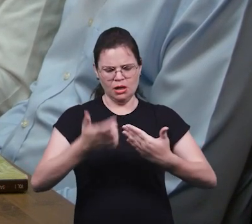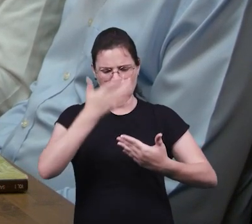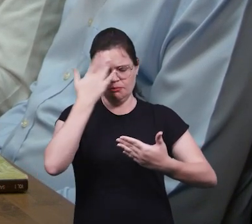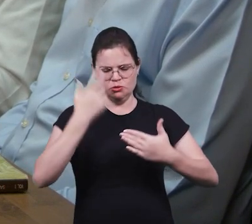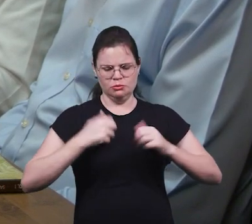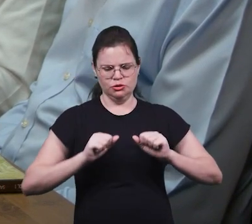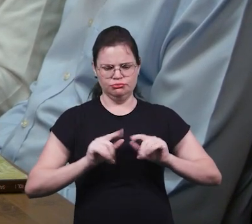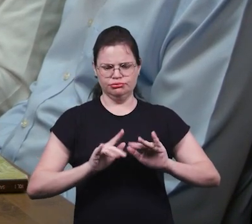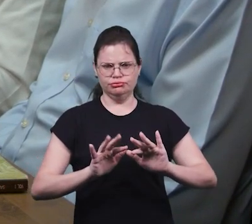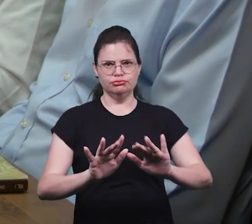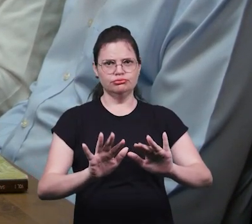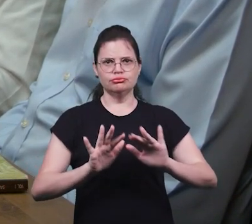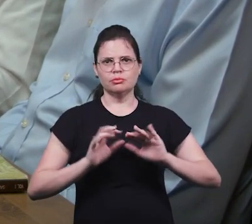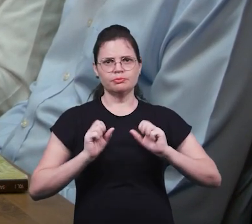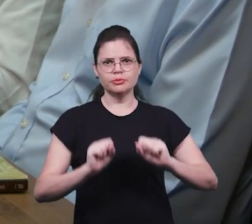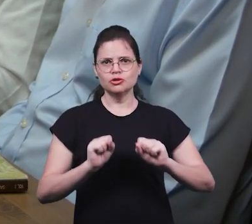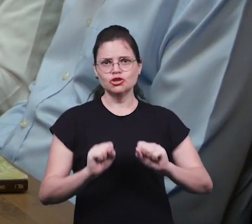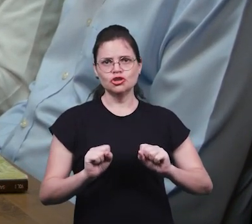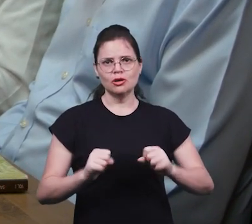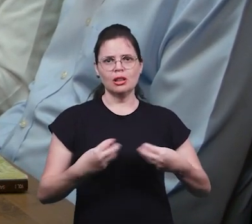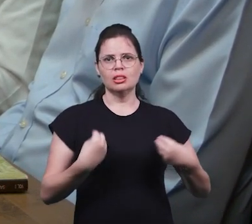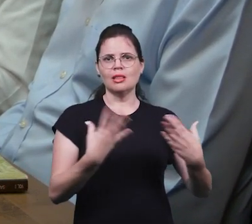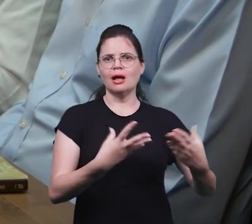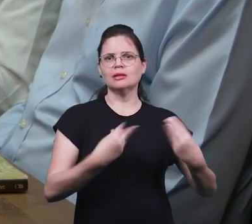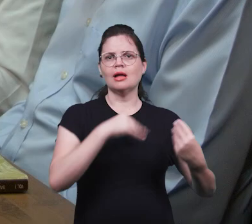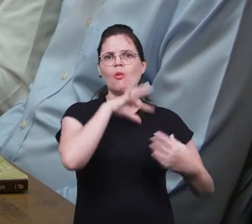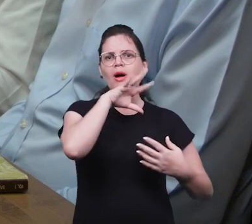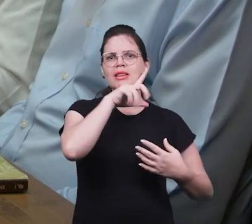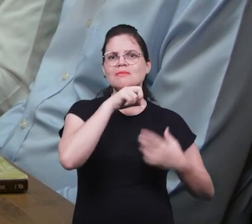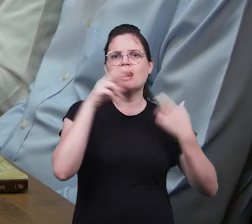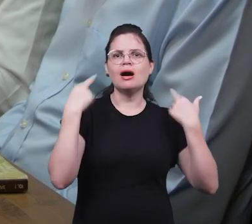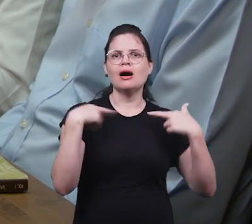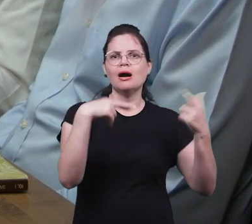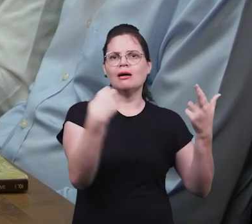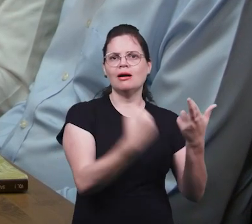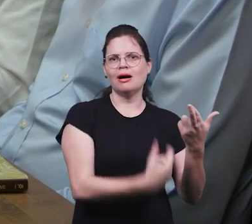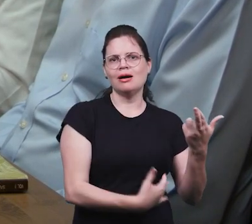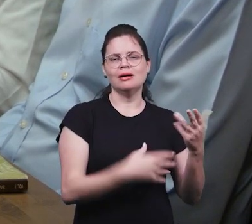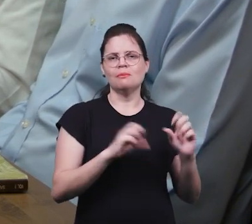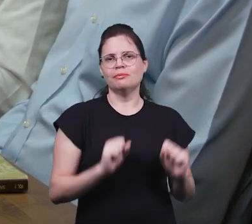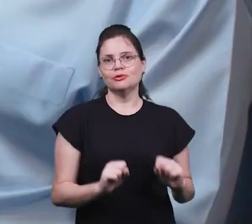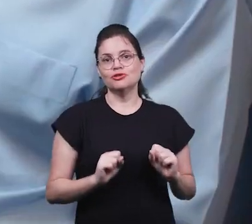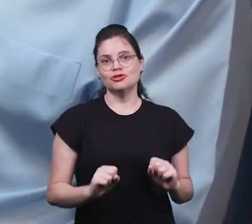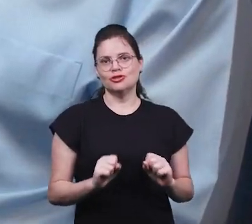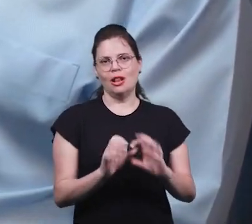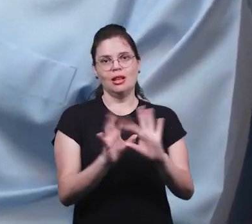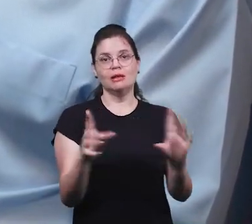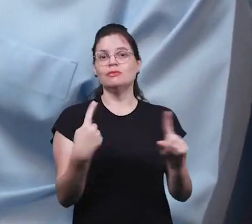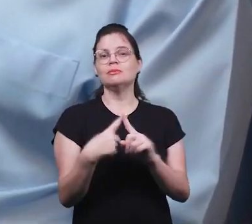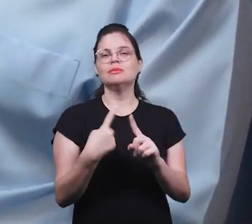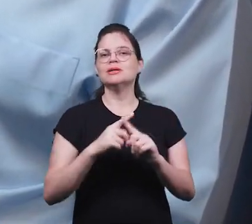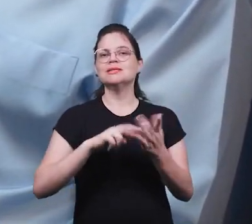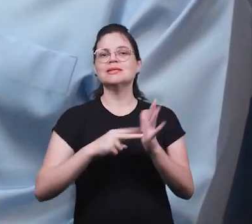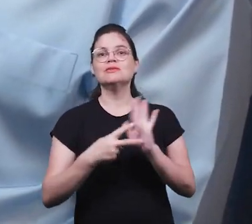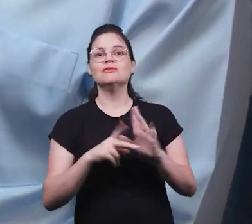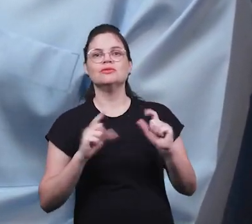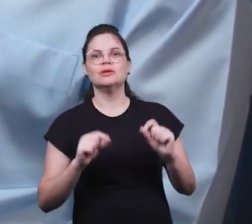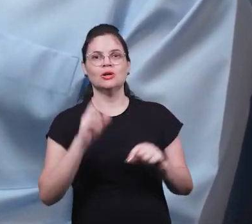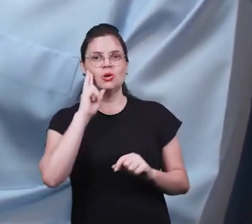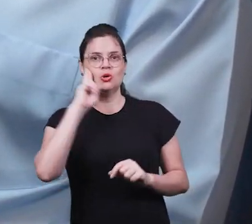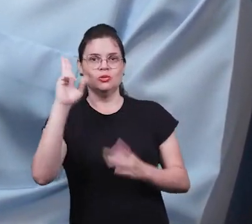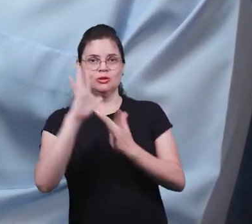de Deus. Deus tem um convite para o homem. O desejo de Deus é salvar, não é condenar. Deus enviou Jesus para